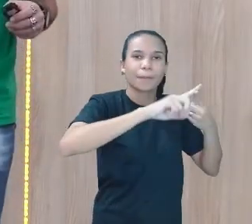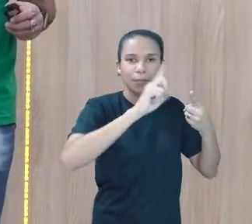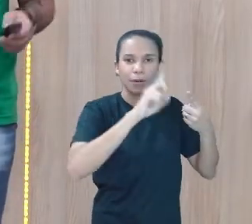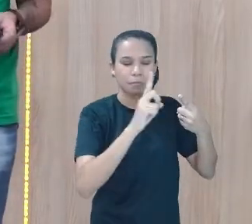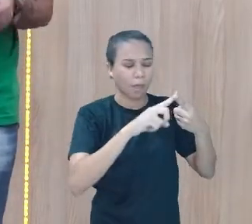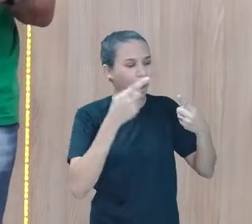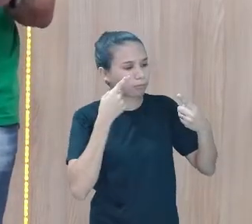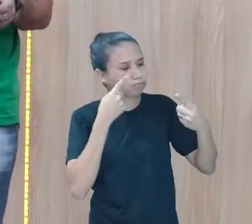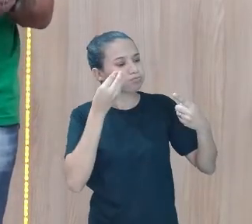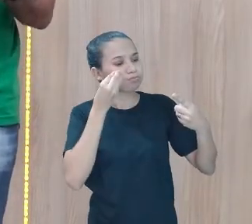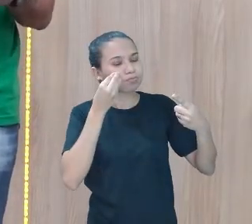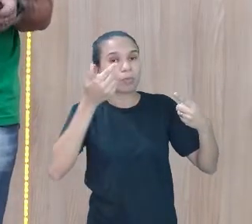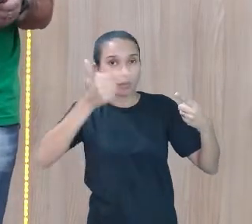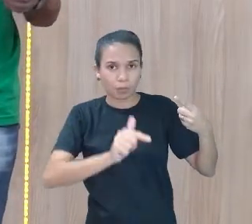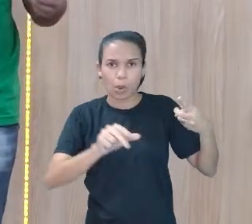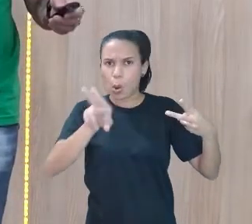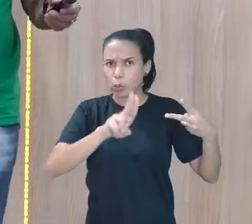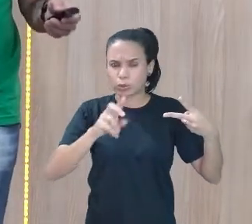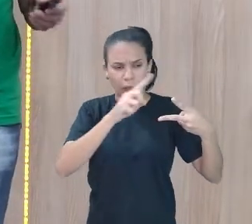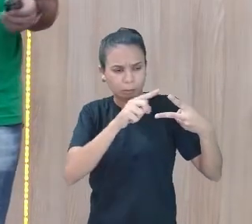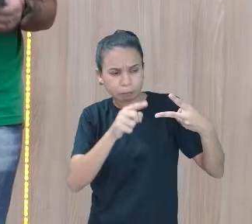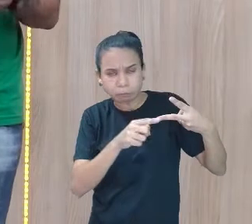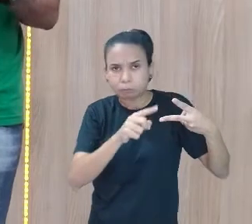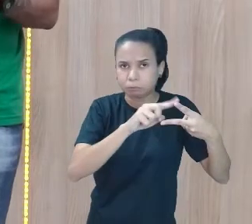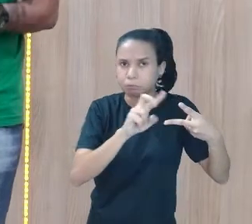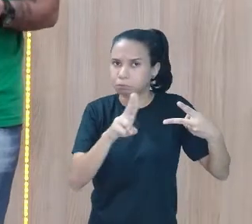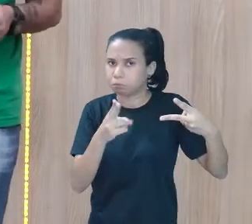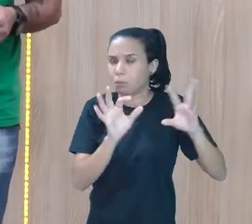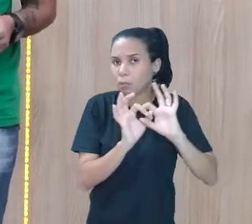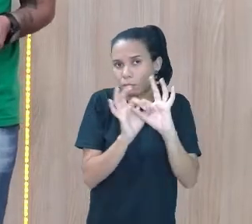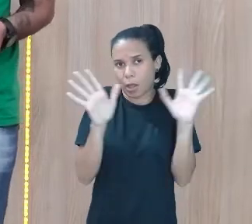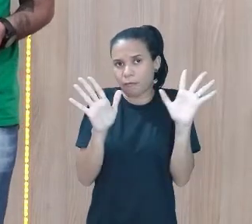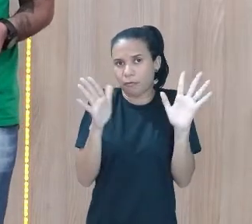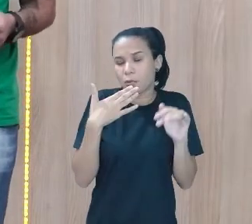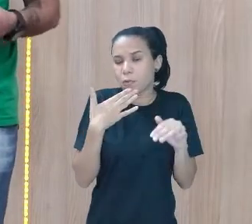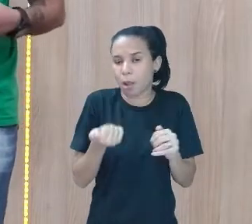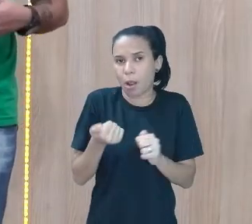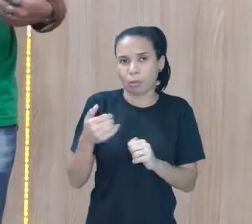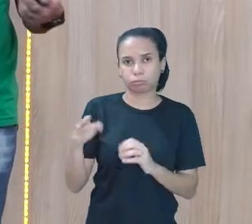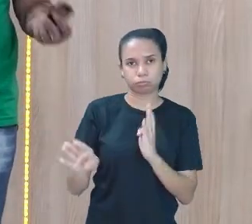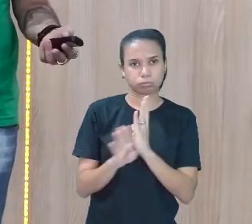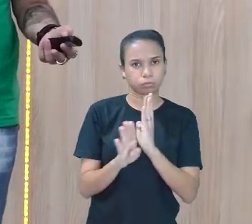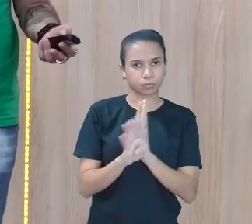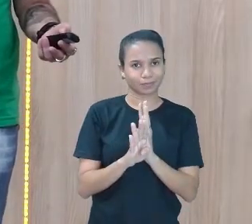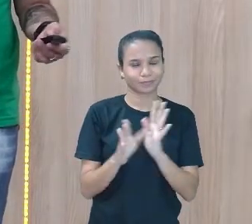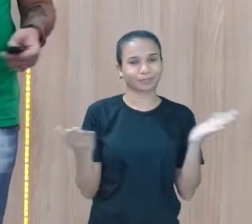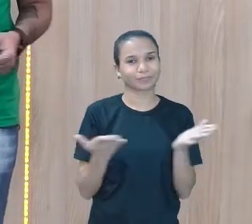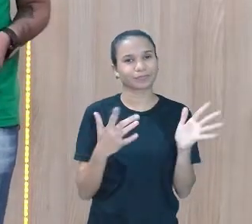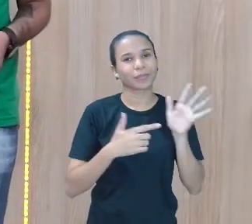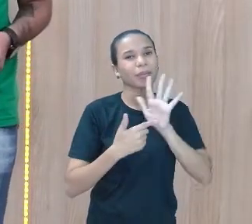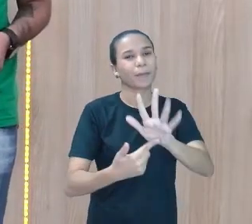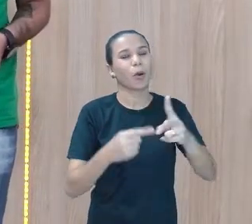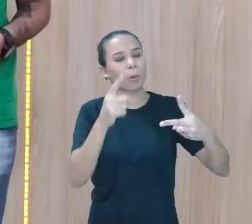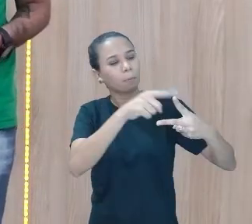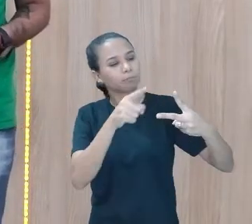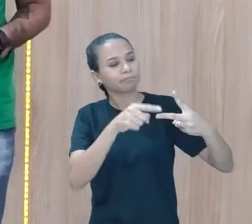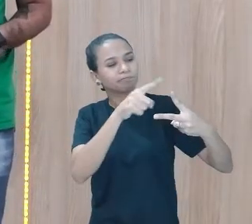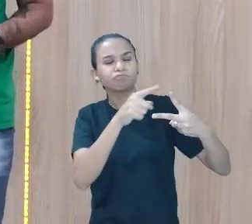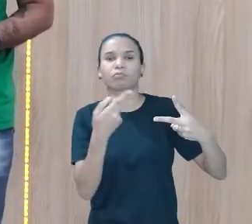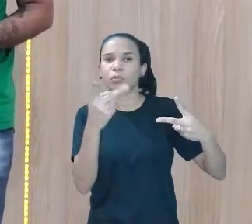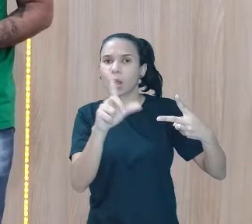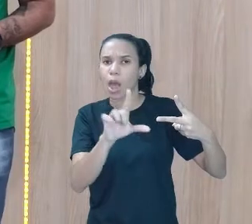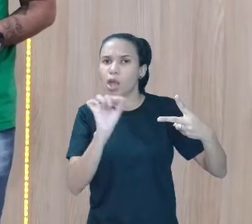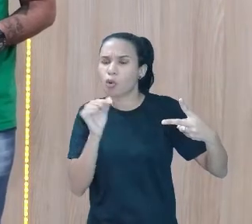sem problema nenhum. Use a técnica que você achar mais adequada, tá certo? Estamos apresentando as duas, mas fica